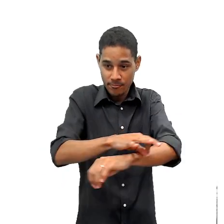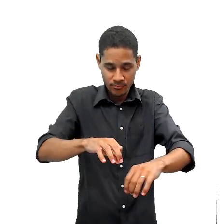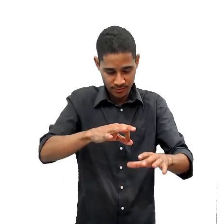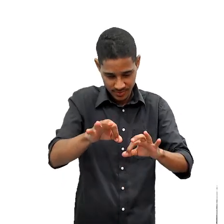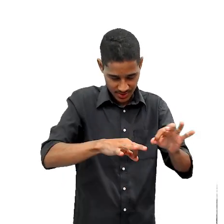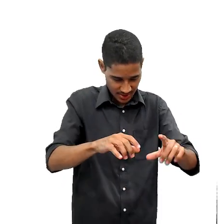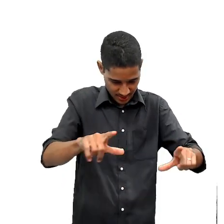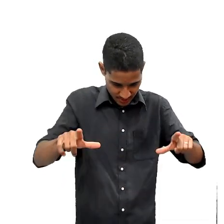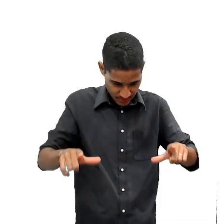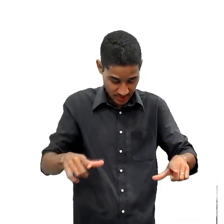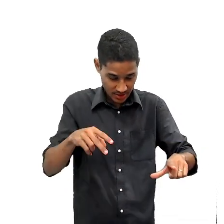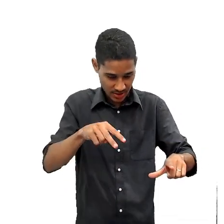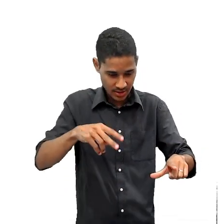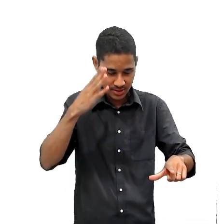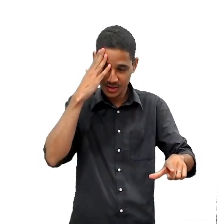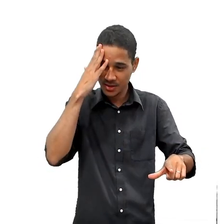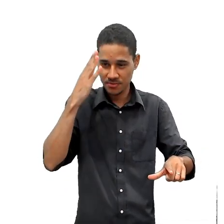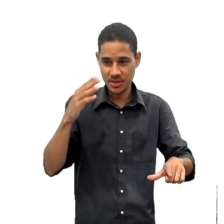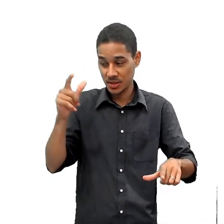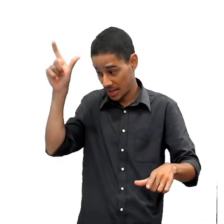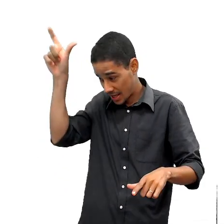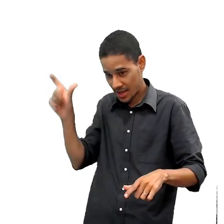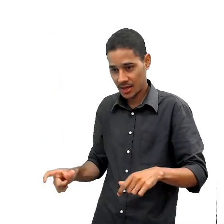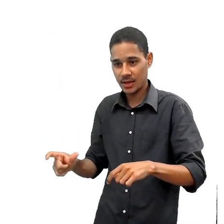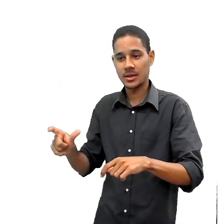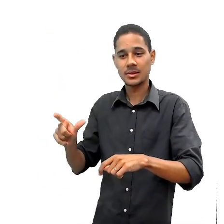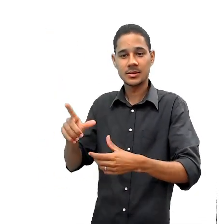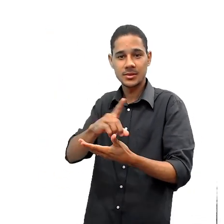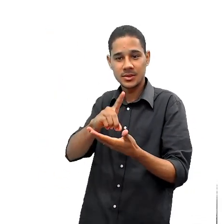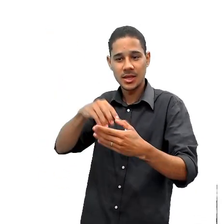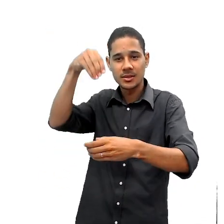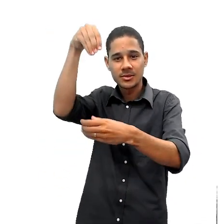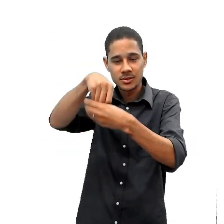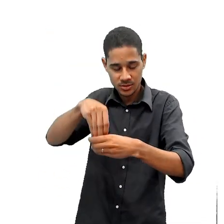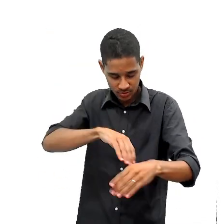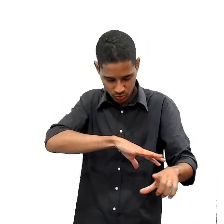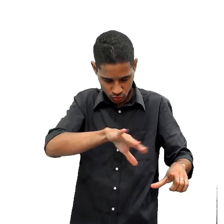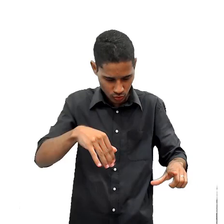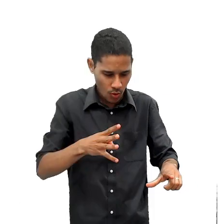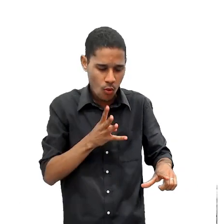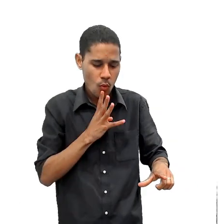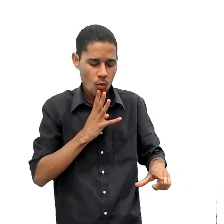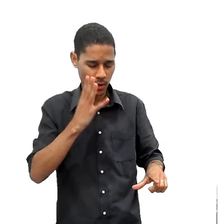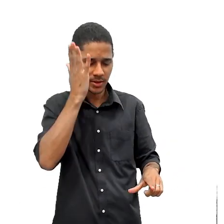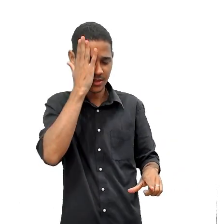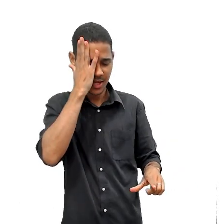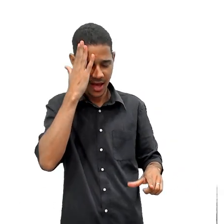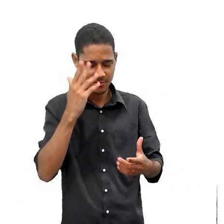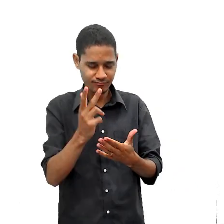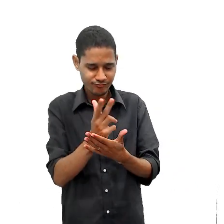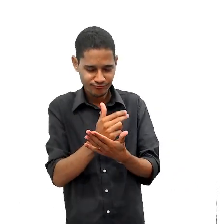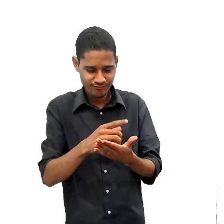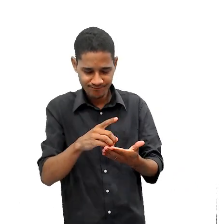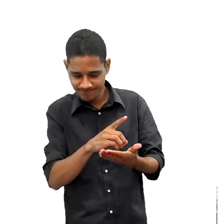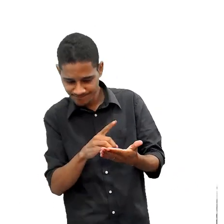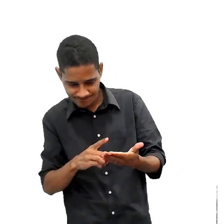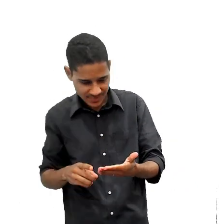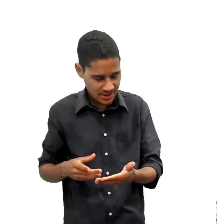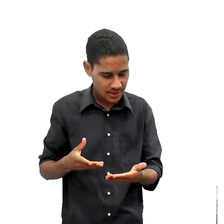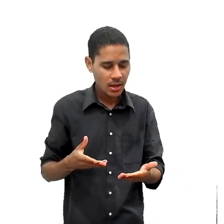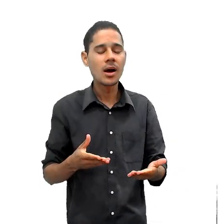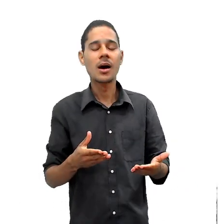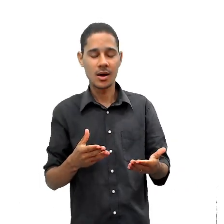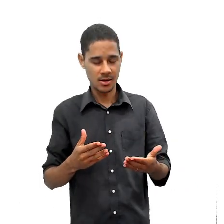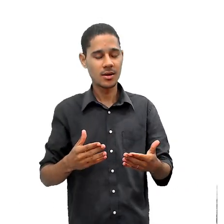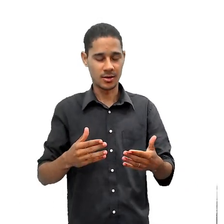porque aí, na medida em que o designer de interiores entende toda essa linguagem gráfica, ele pode ler o projeto com muito mais